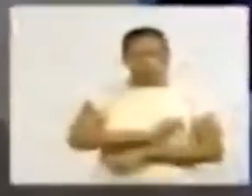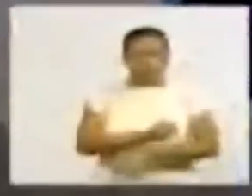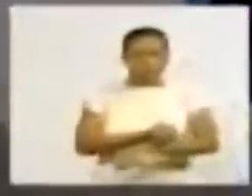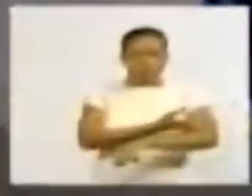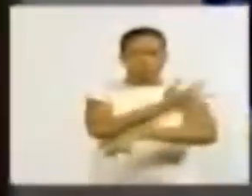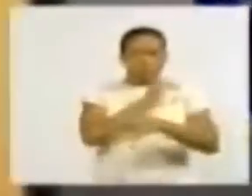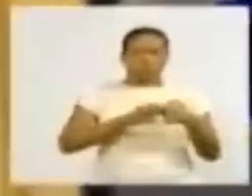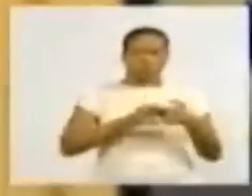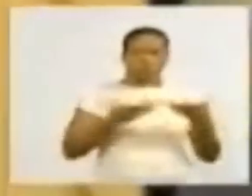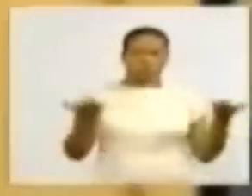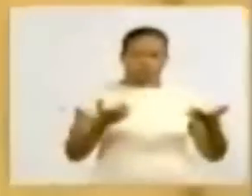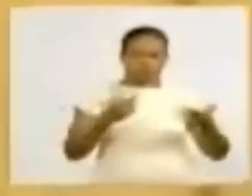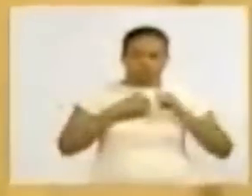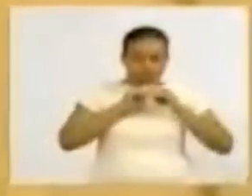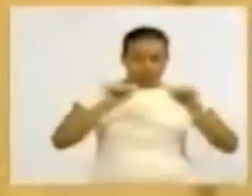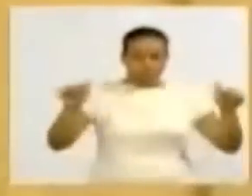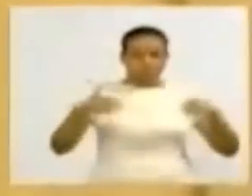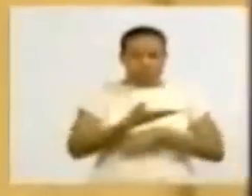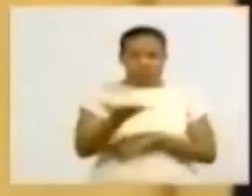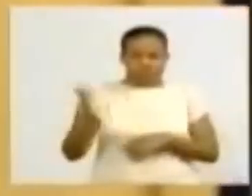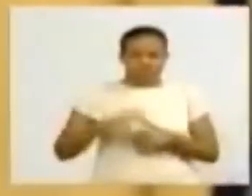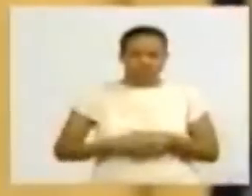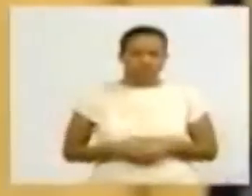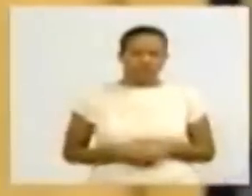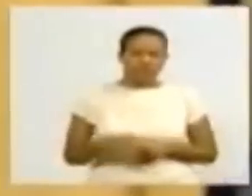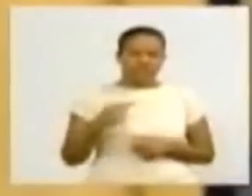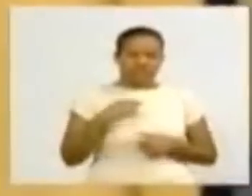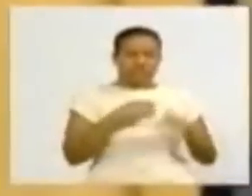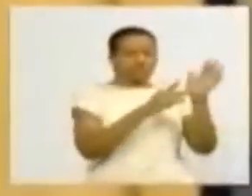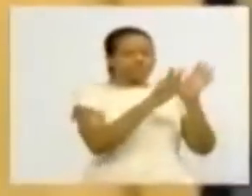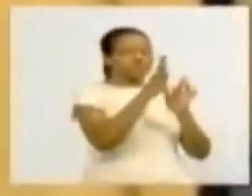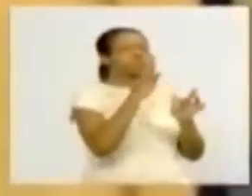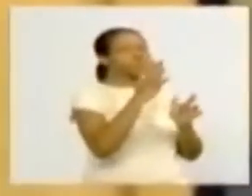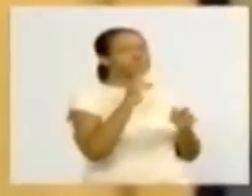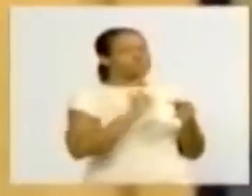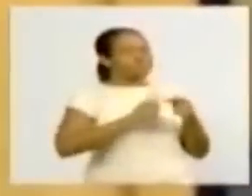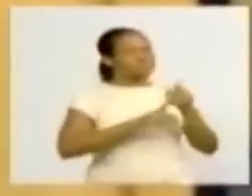Porque hoje eu posso dizer para vocês que foi assim que eu o conheci.